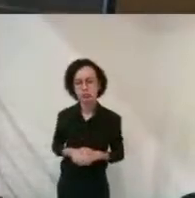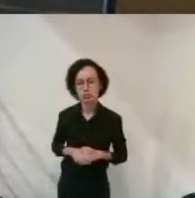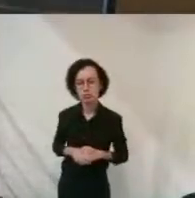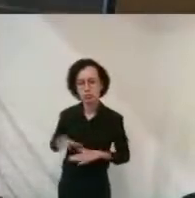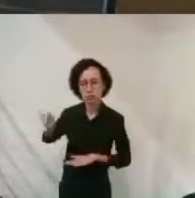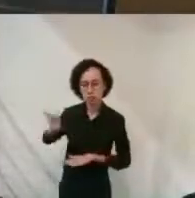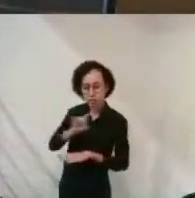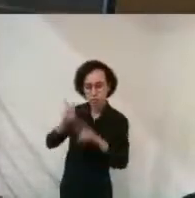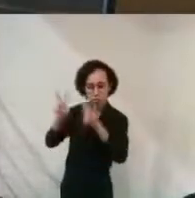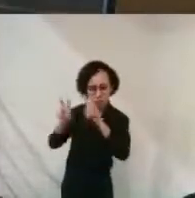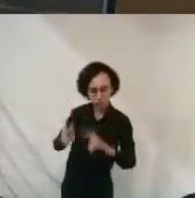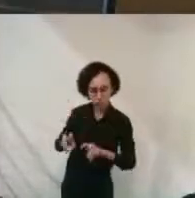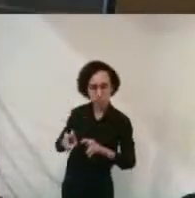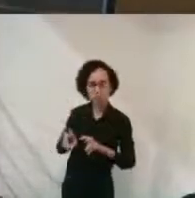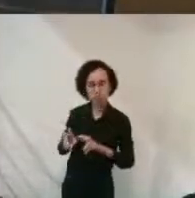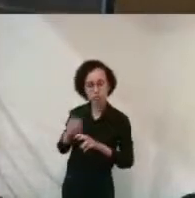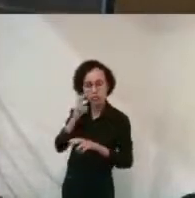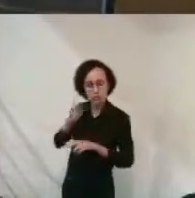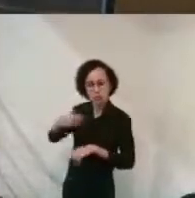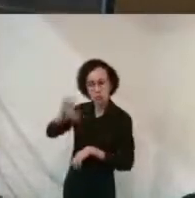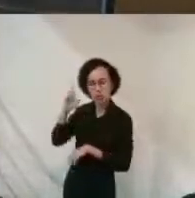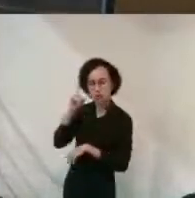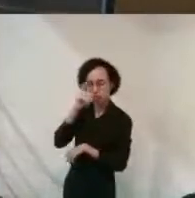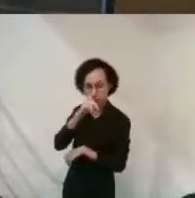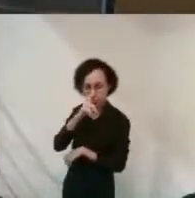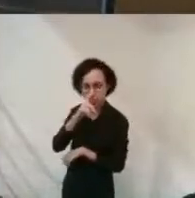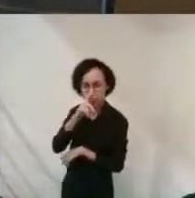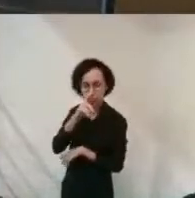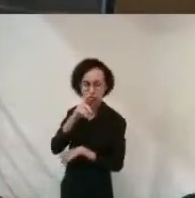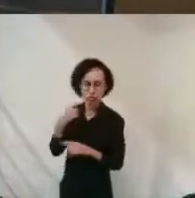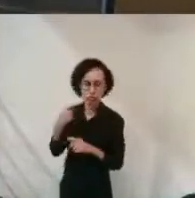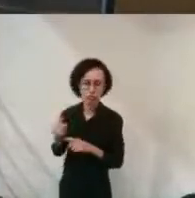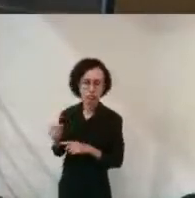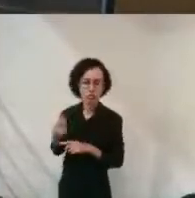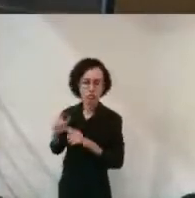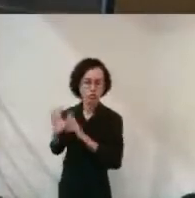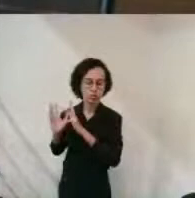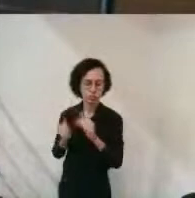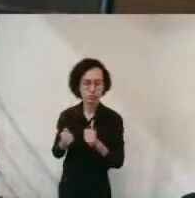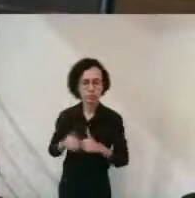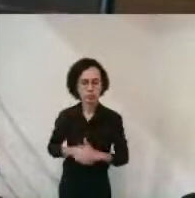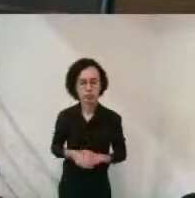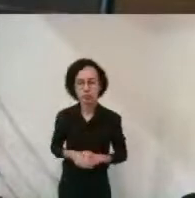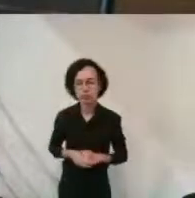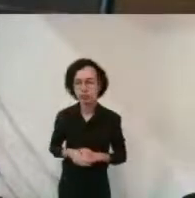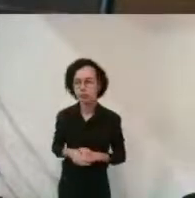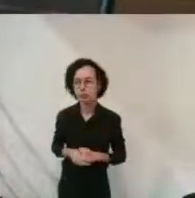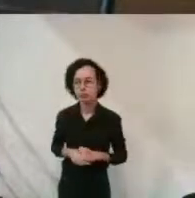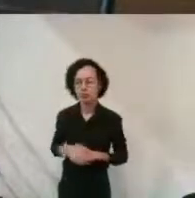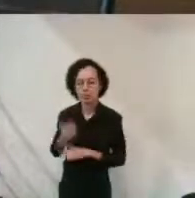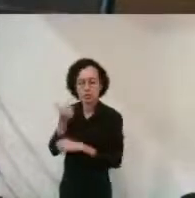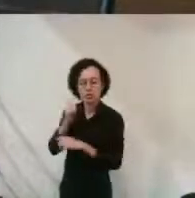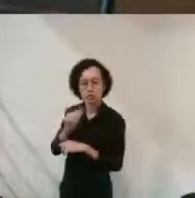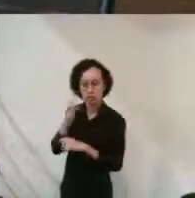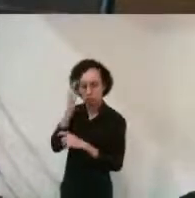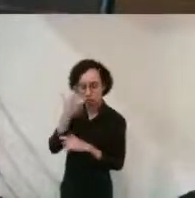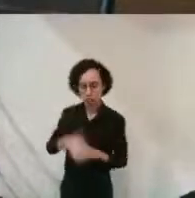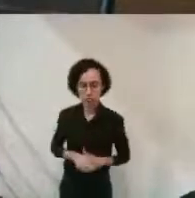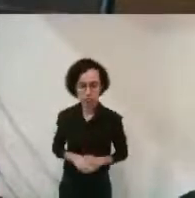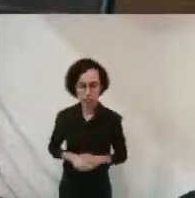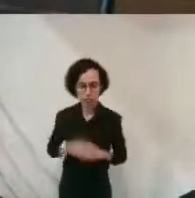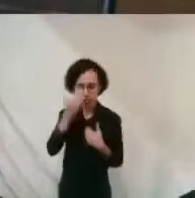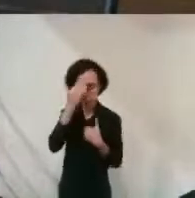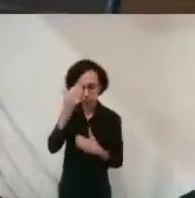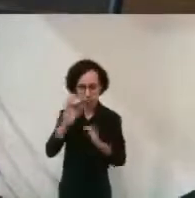cada tema, a gente pode ter mais dificuldade do que se tratarmos de todos, e um vai contribuindo, formando uma cadeia positiva mesmo para alcançar essa resolutividade. Então,